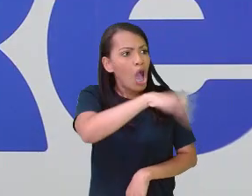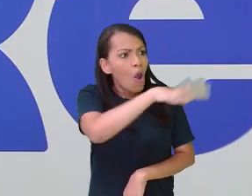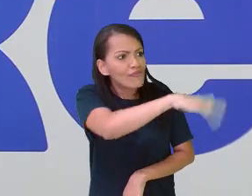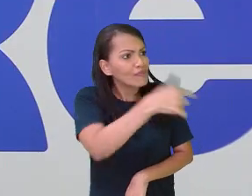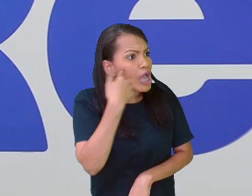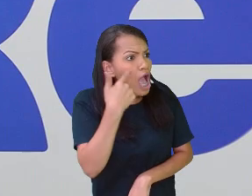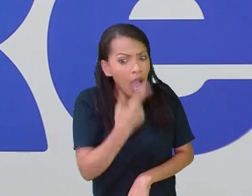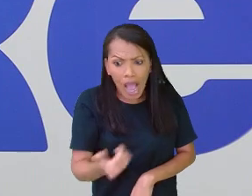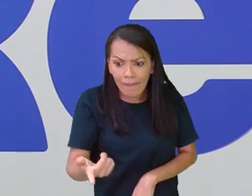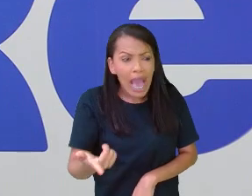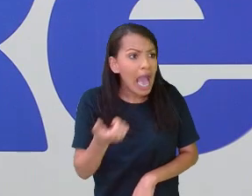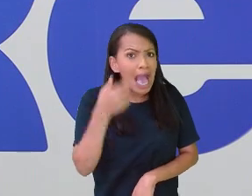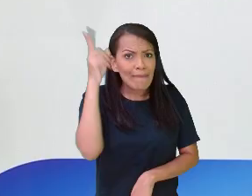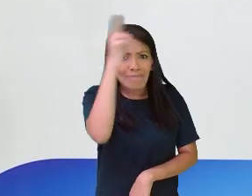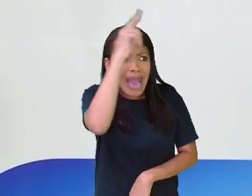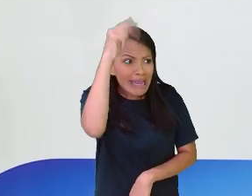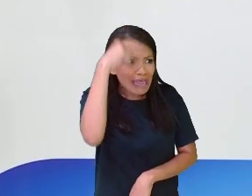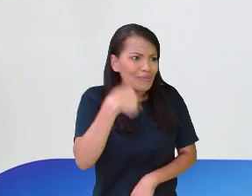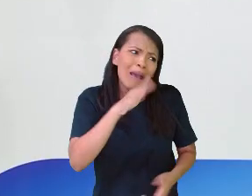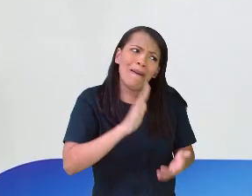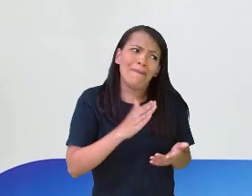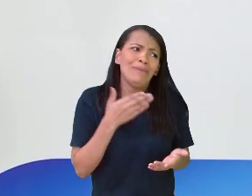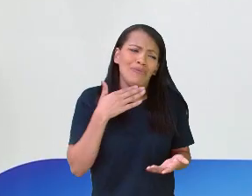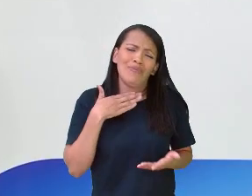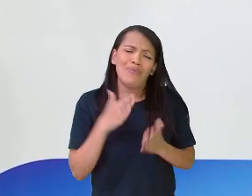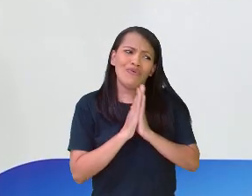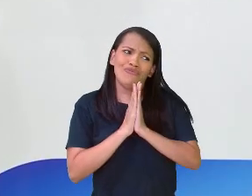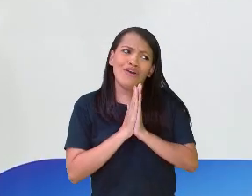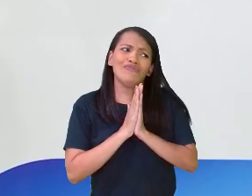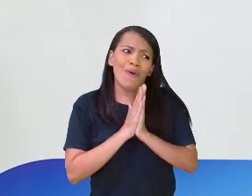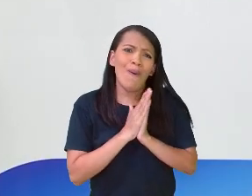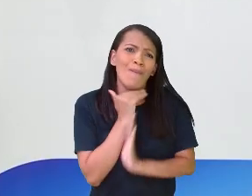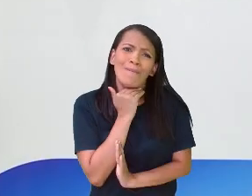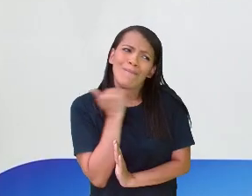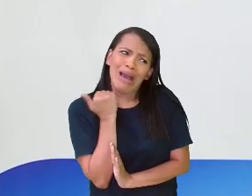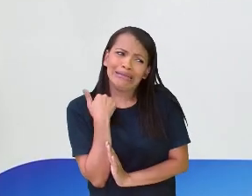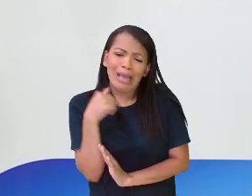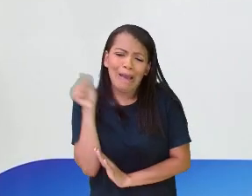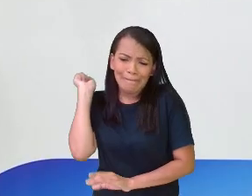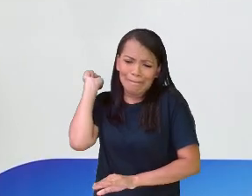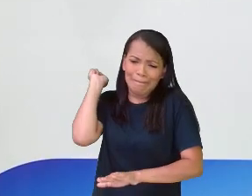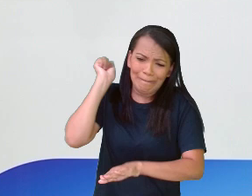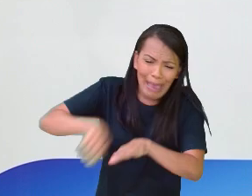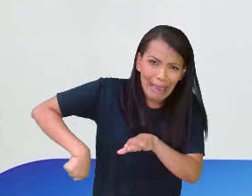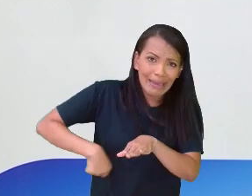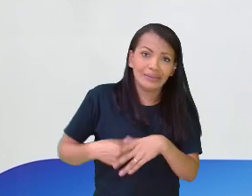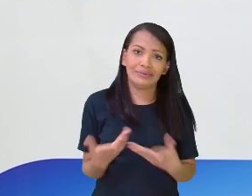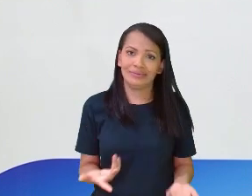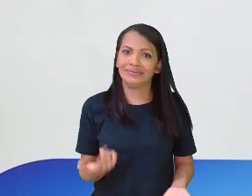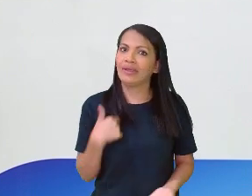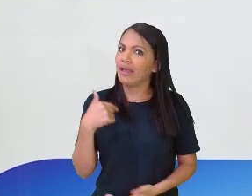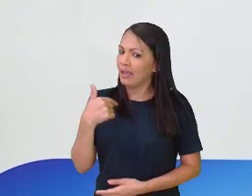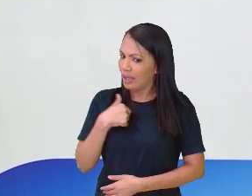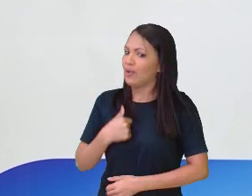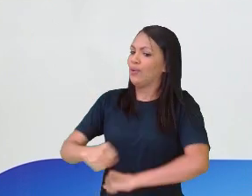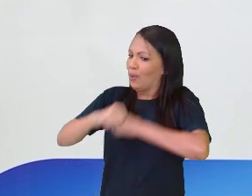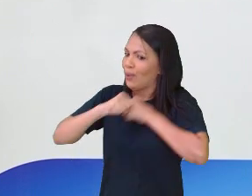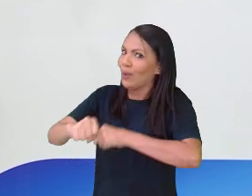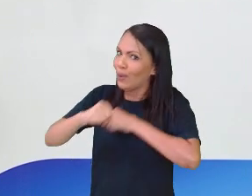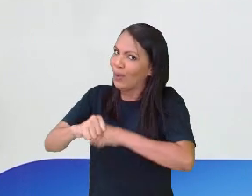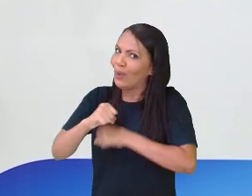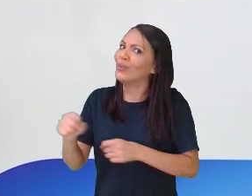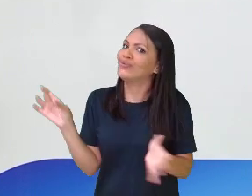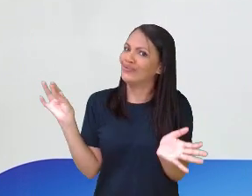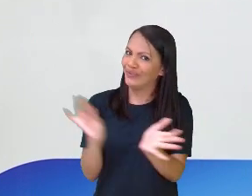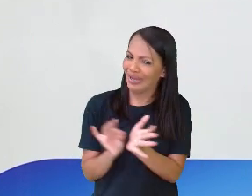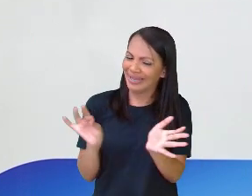Porque não tem coragem. Olha, eu não chamo ninguém, não. Eu corro mesmo. E quem quiser que vá lá. Porque eu e